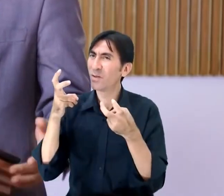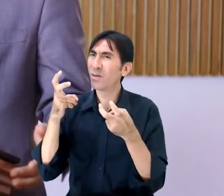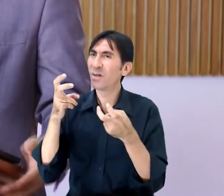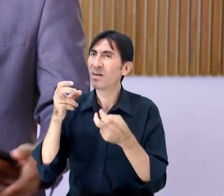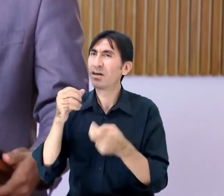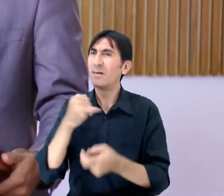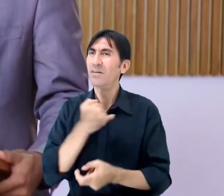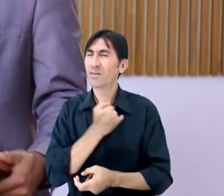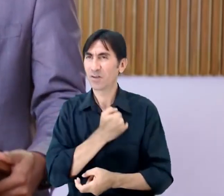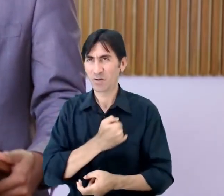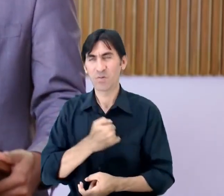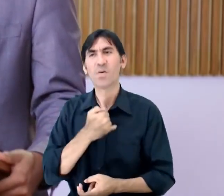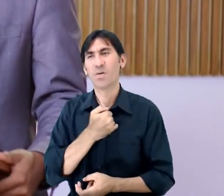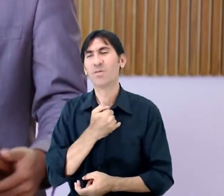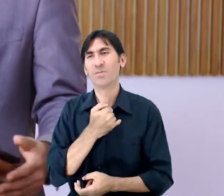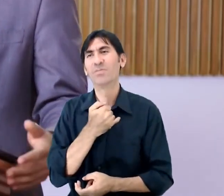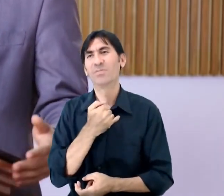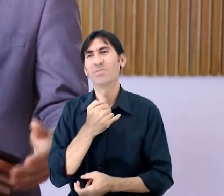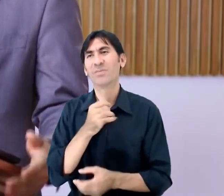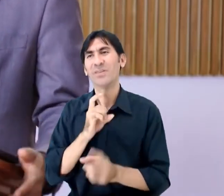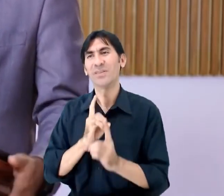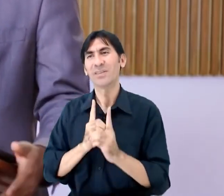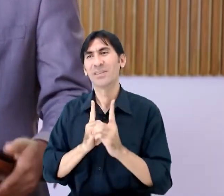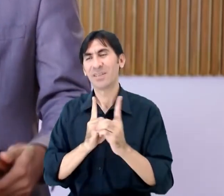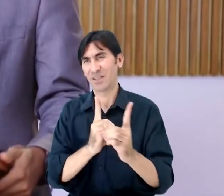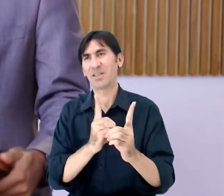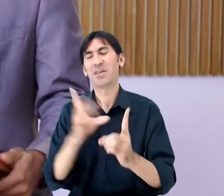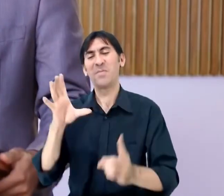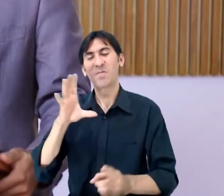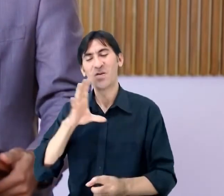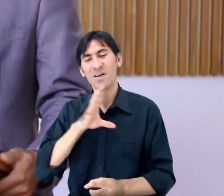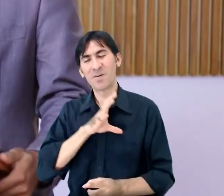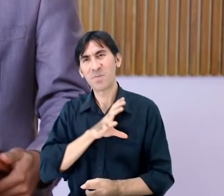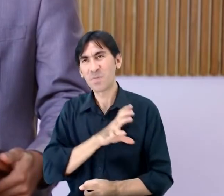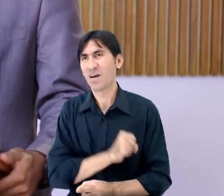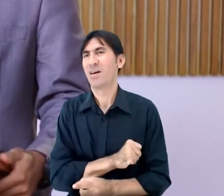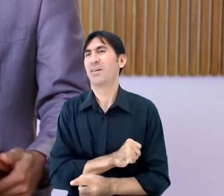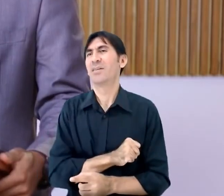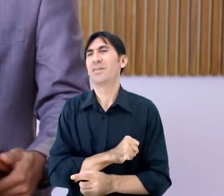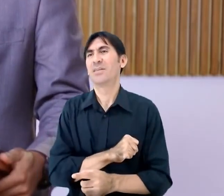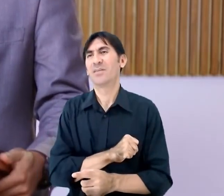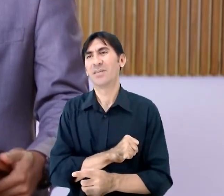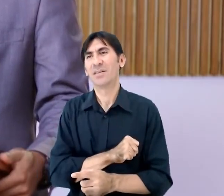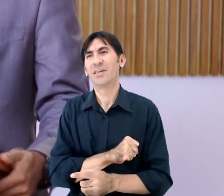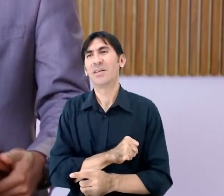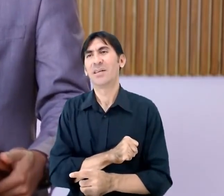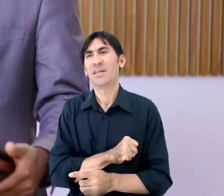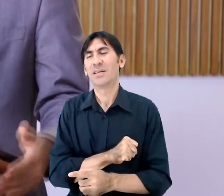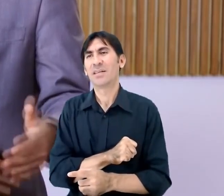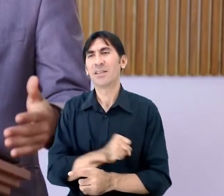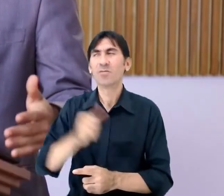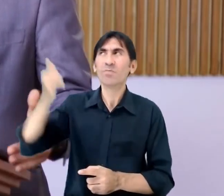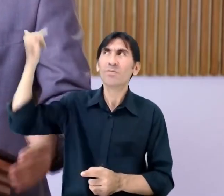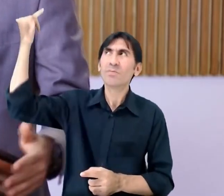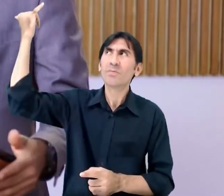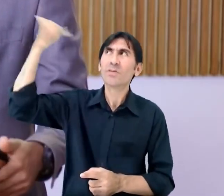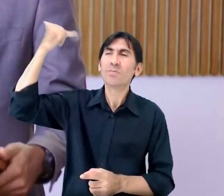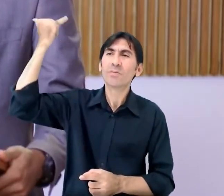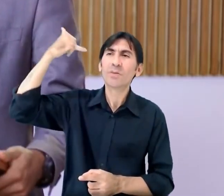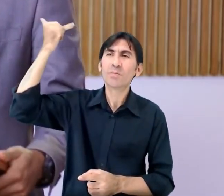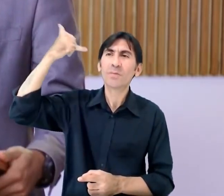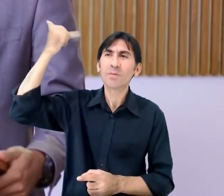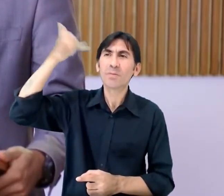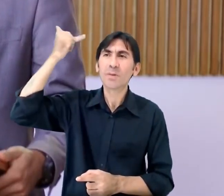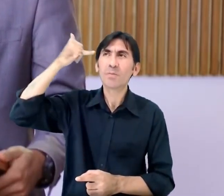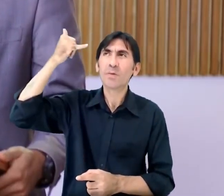o discípulo amado, o apóstolo de Pátimos, recebeu uma visão, a visão da nova